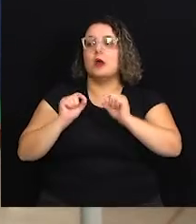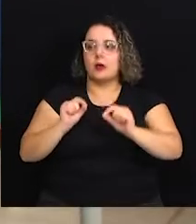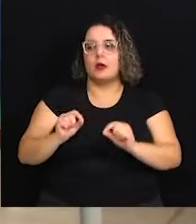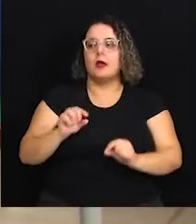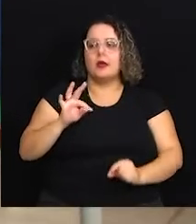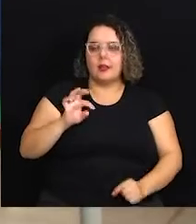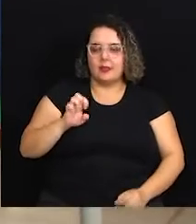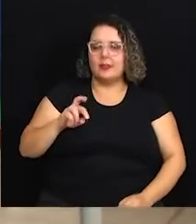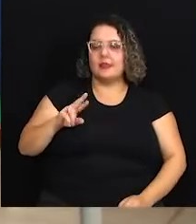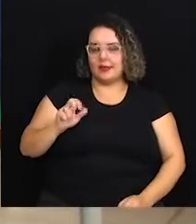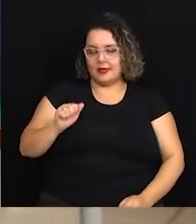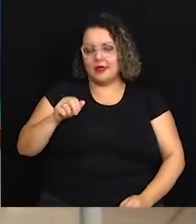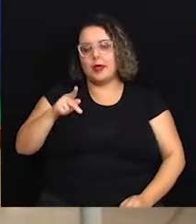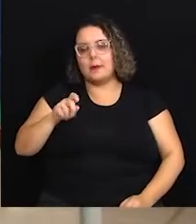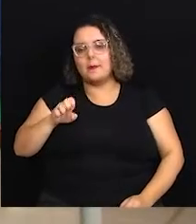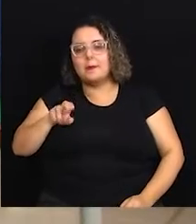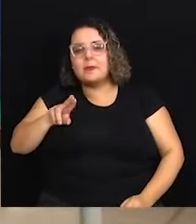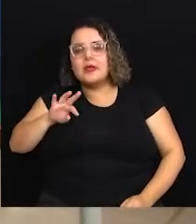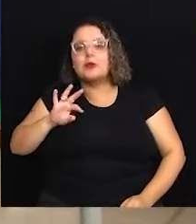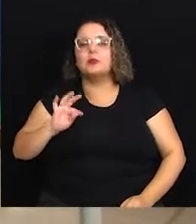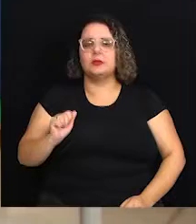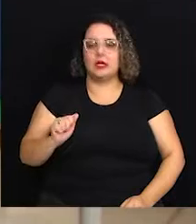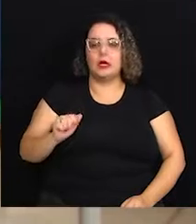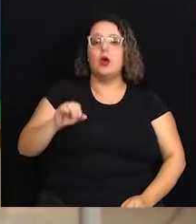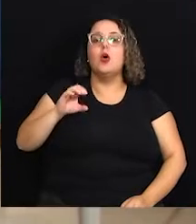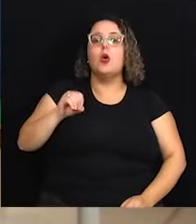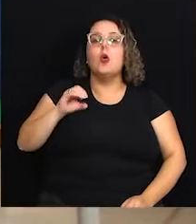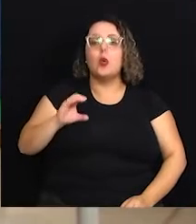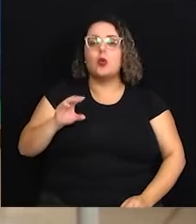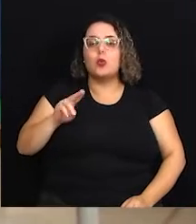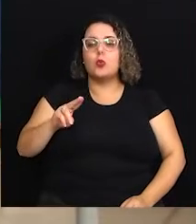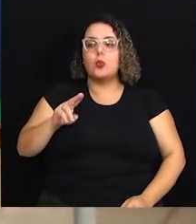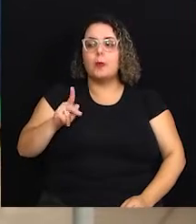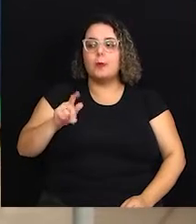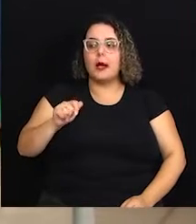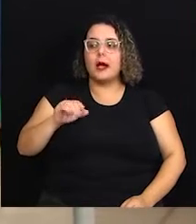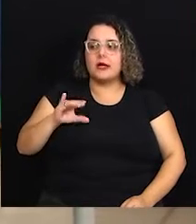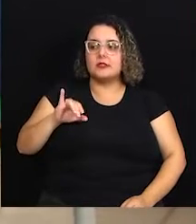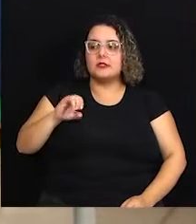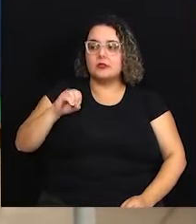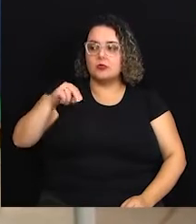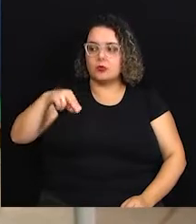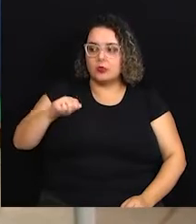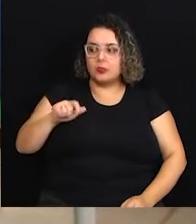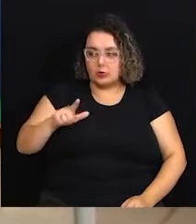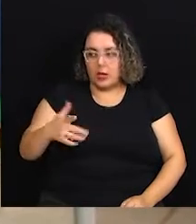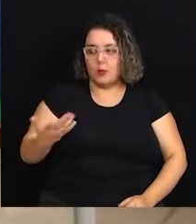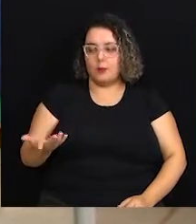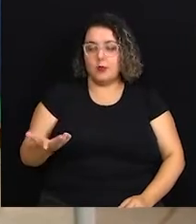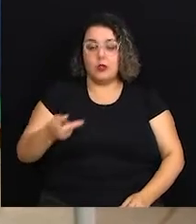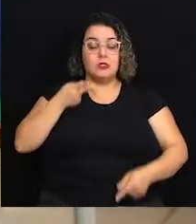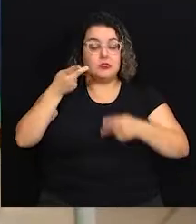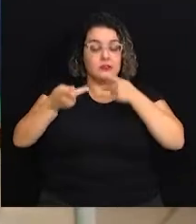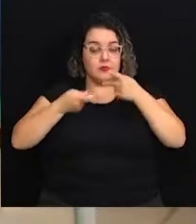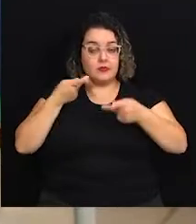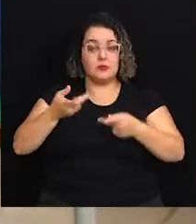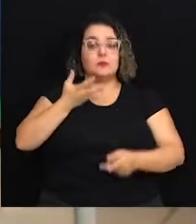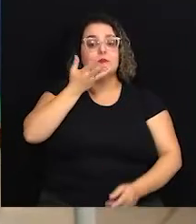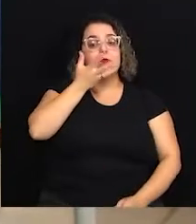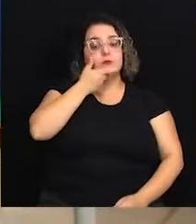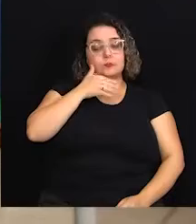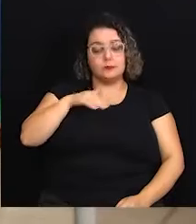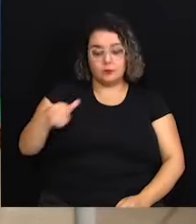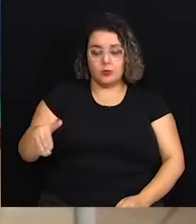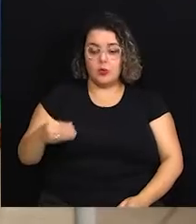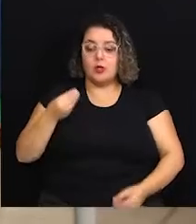ocupacional, desculpa, a gente fala, né? Acaba ficando um termo fácil assim pra gente. E você falou bastante das crianças.